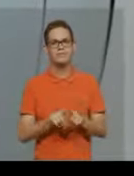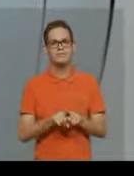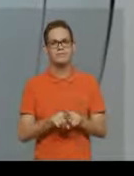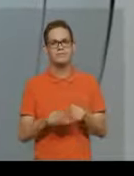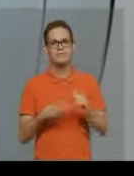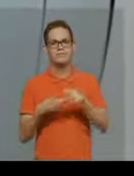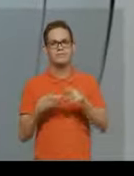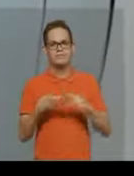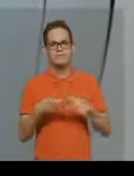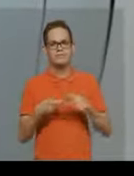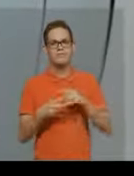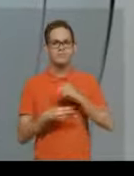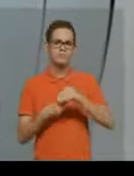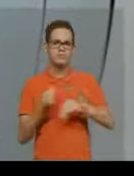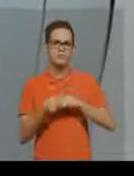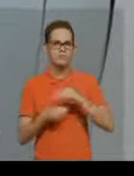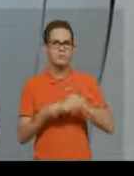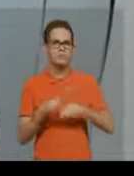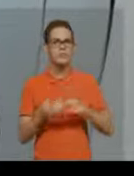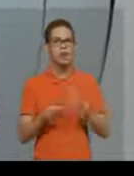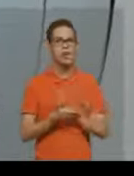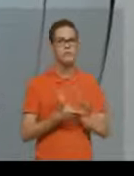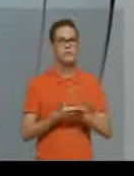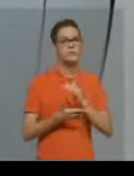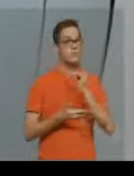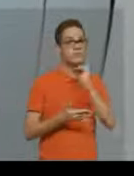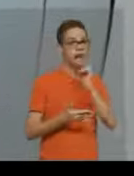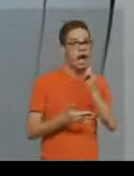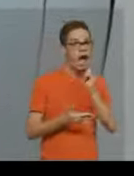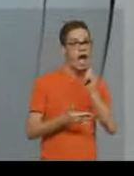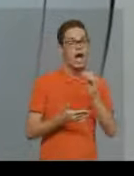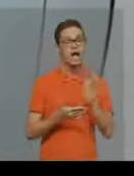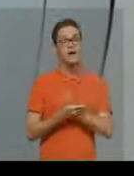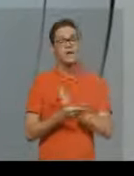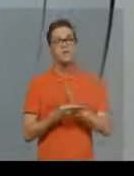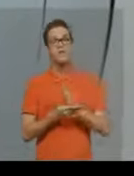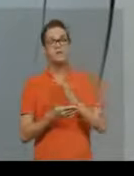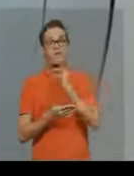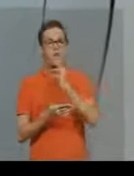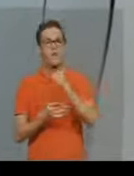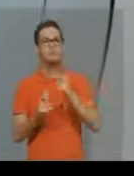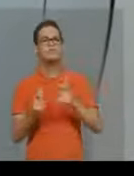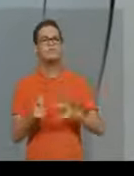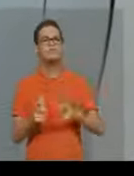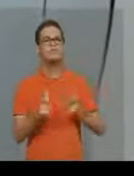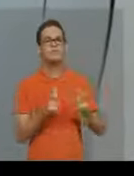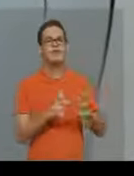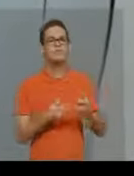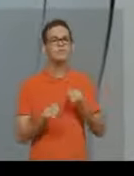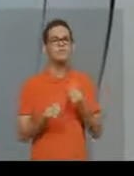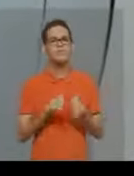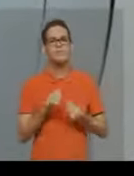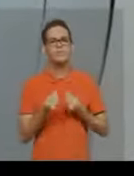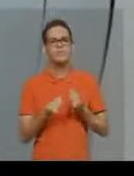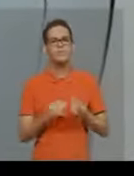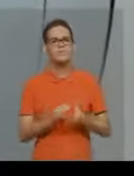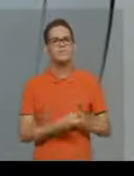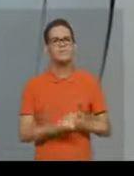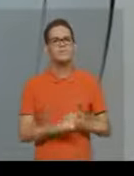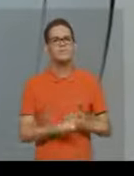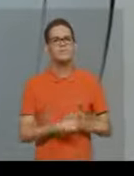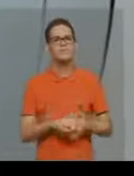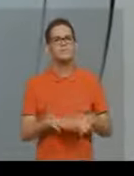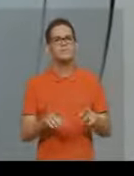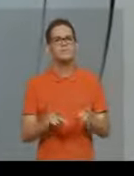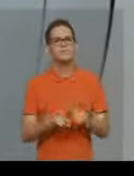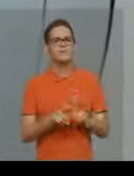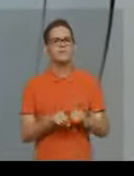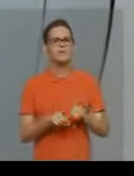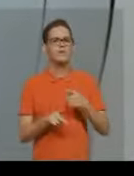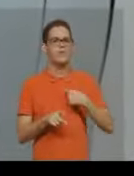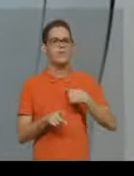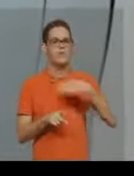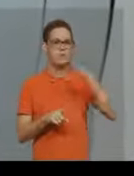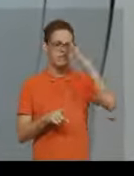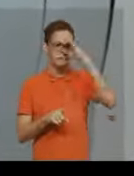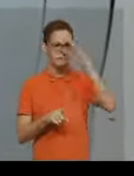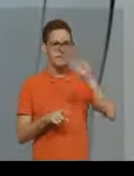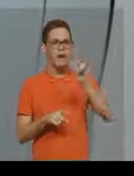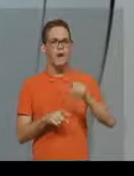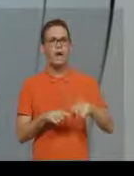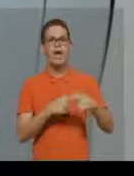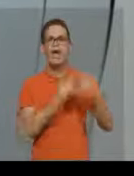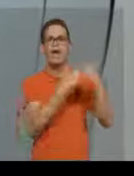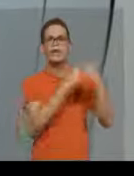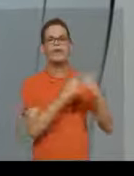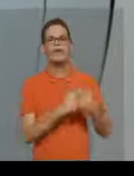2 misturando, às vezes, vai narrar, vai contar como é que eram os lugares, então, e os 2. E o predomínio da linguagem é